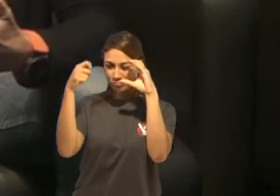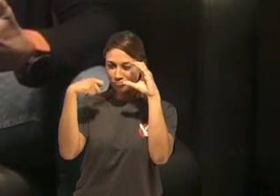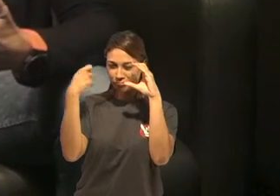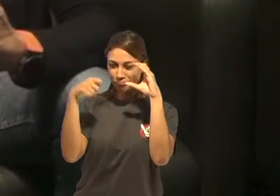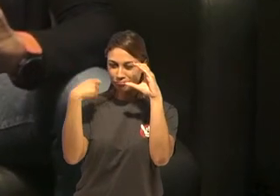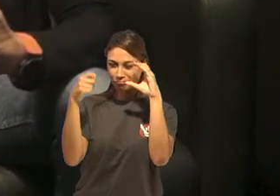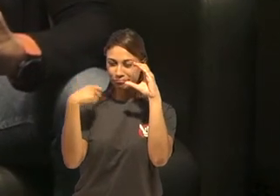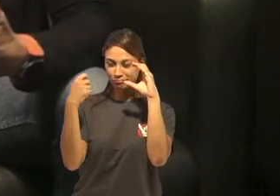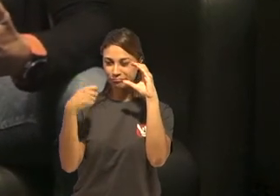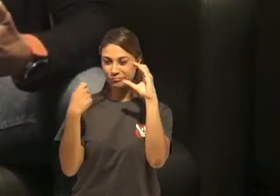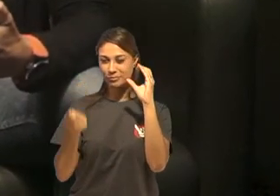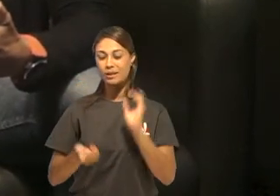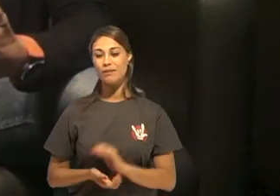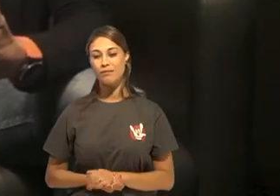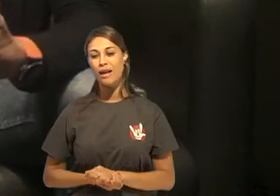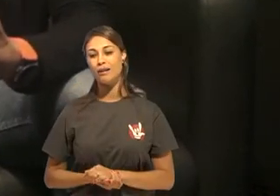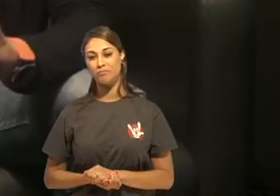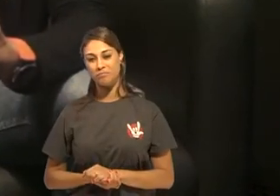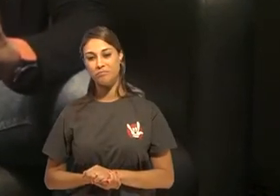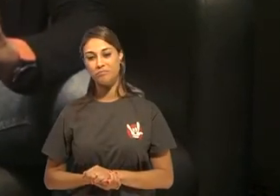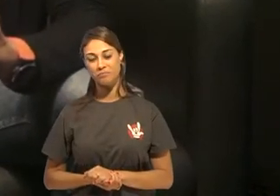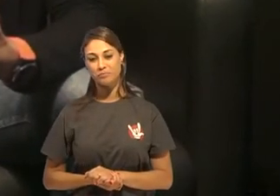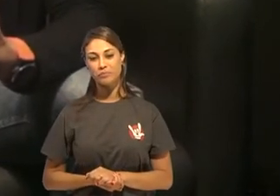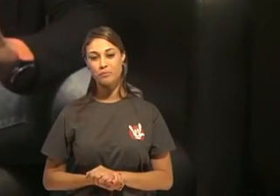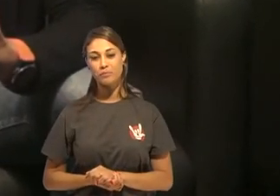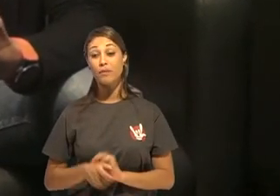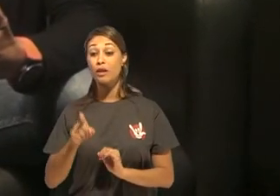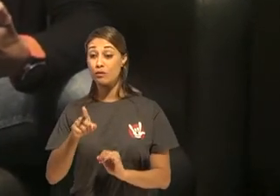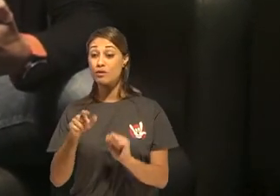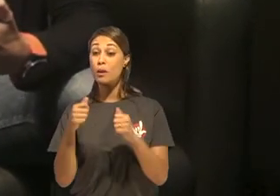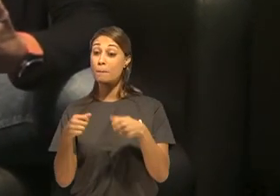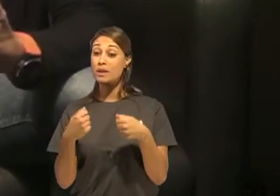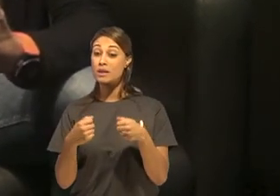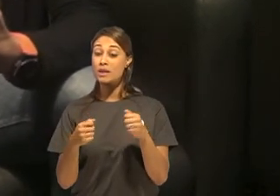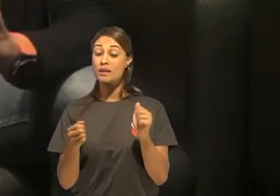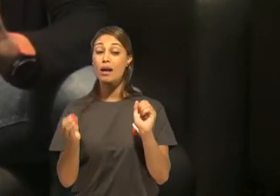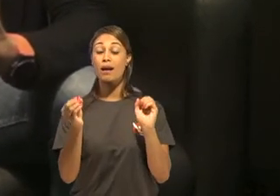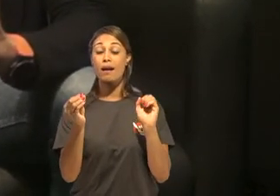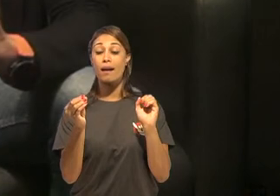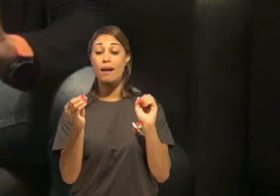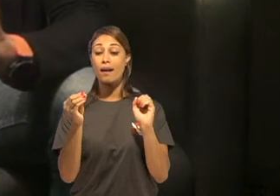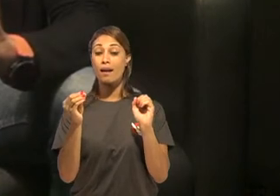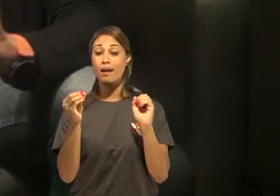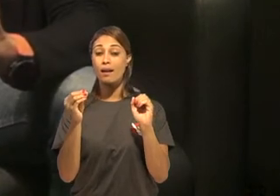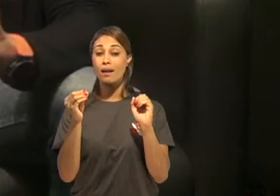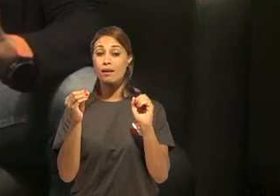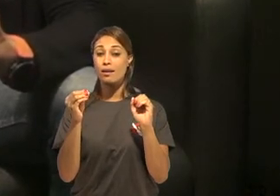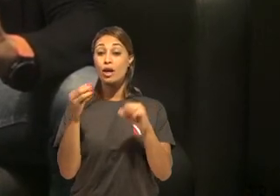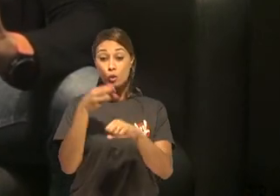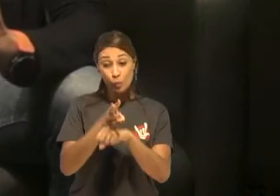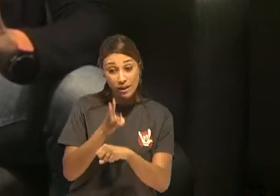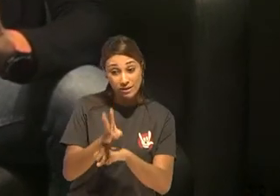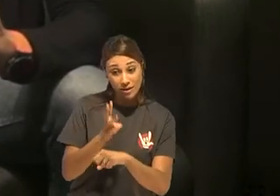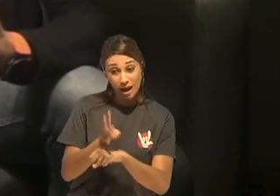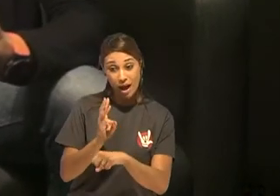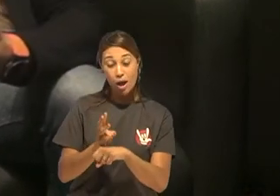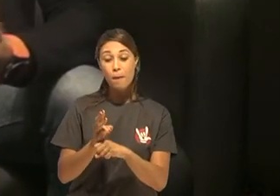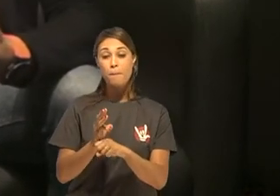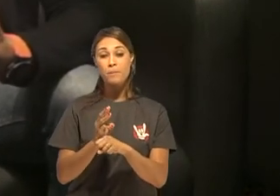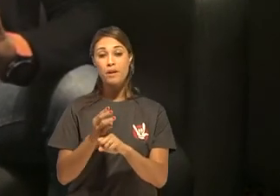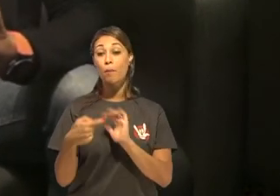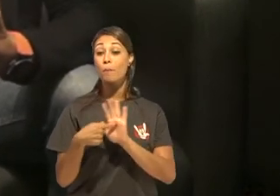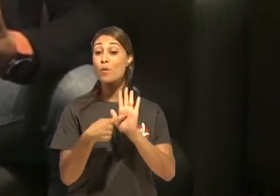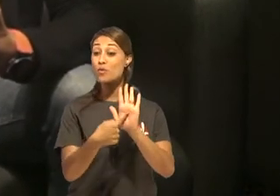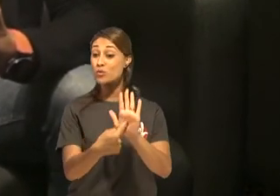sua casa, gravar o mico e você posta lá, além de mandar no grupo do WhatsApp, também marcar lá, posta a sua